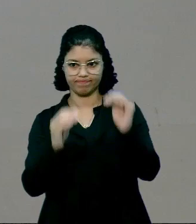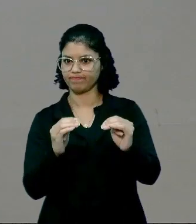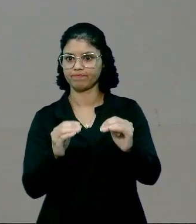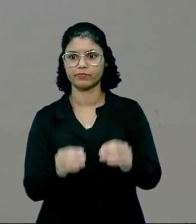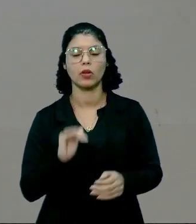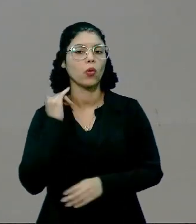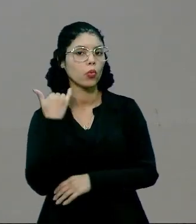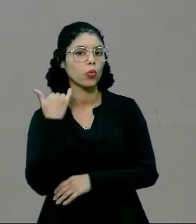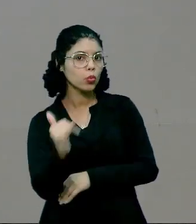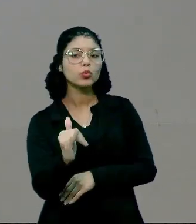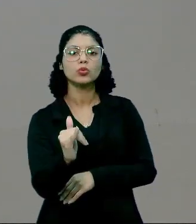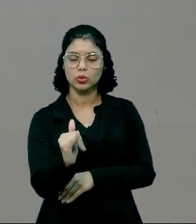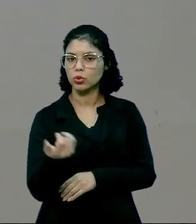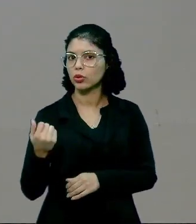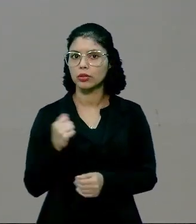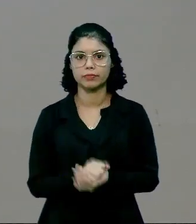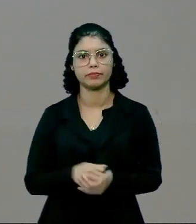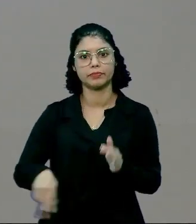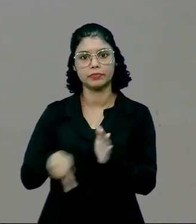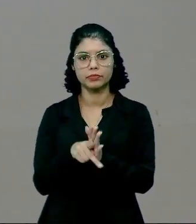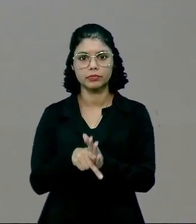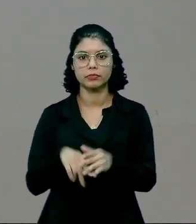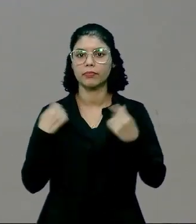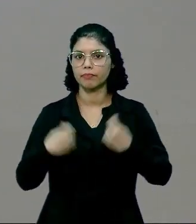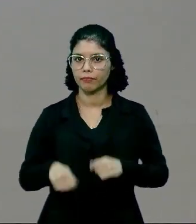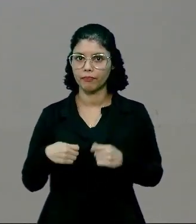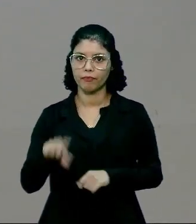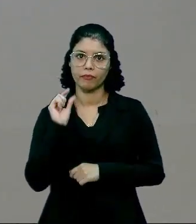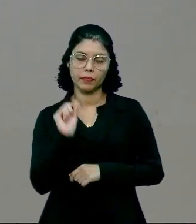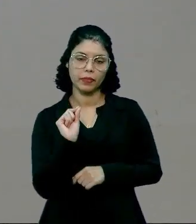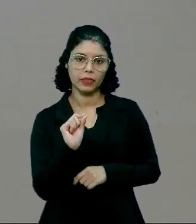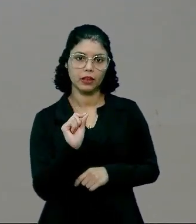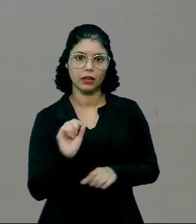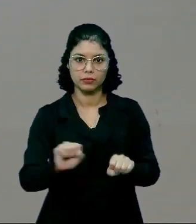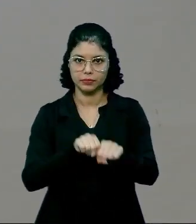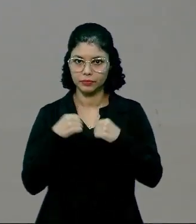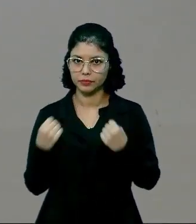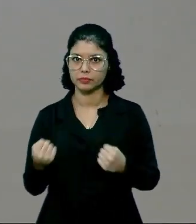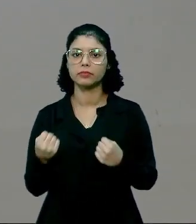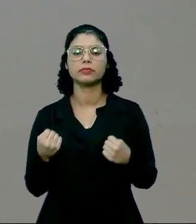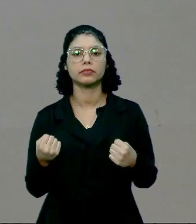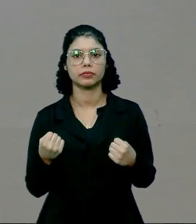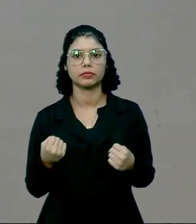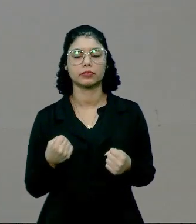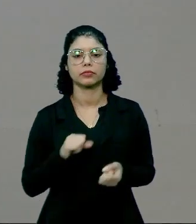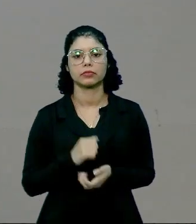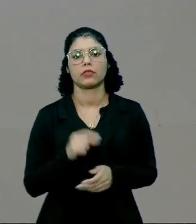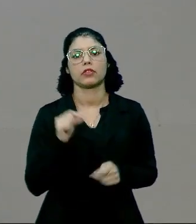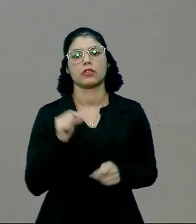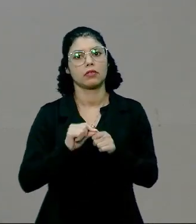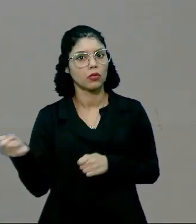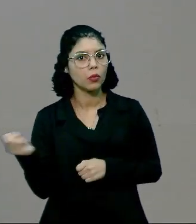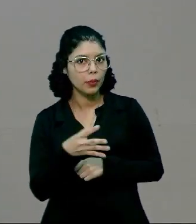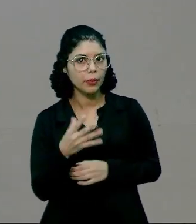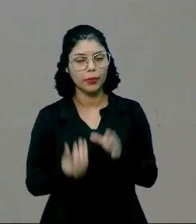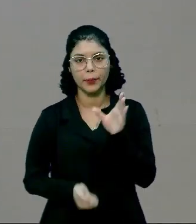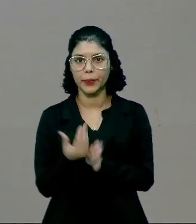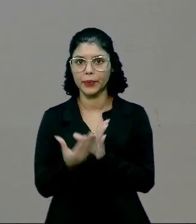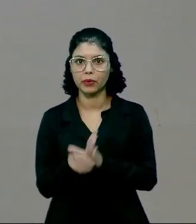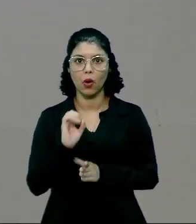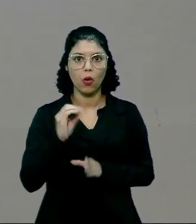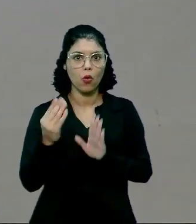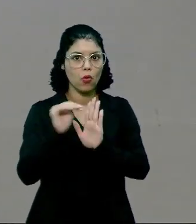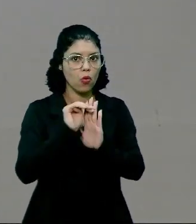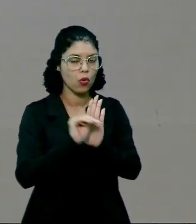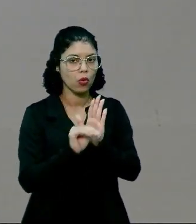ou a energia não foi suficiente não foi necessária para quebrar a ligação dos reagentes e formar os produtos Por